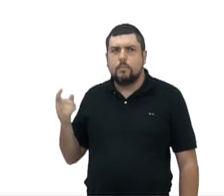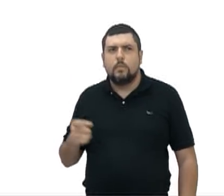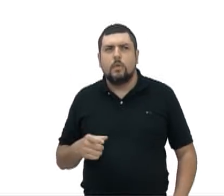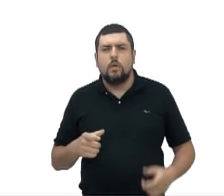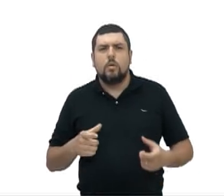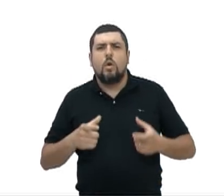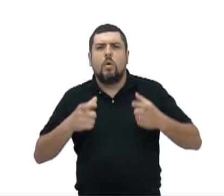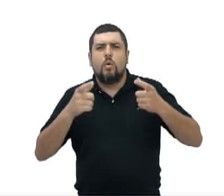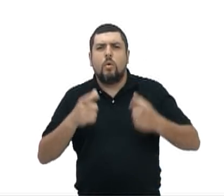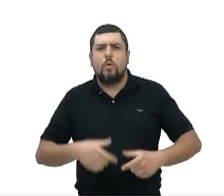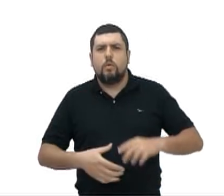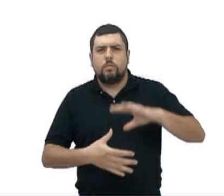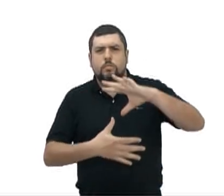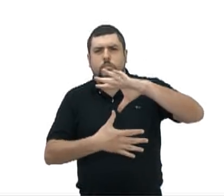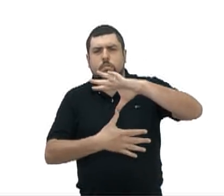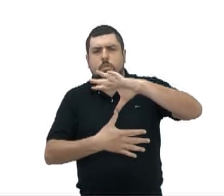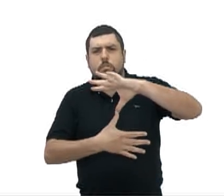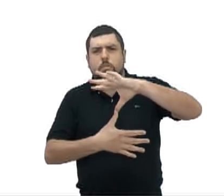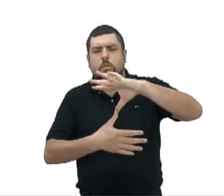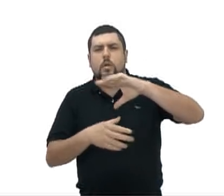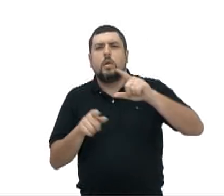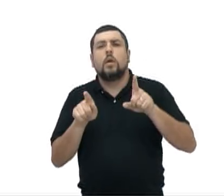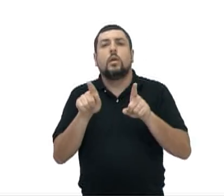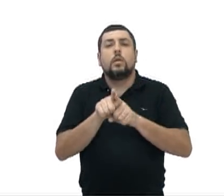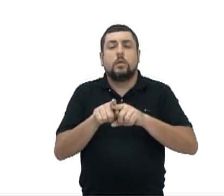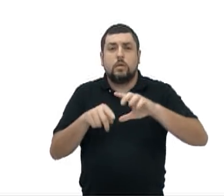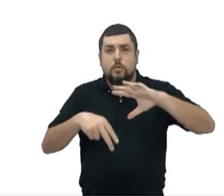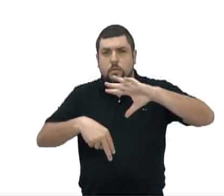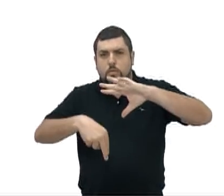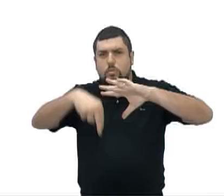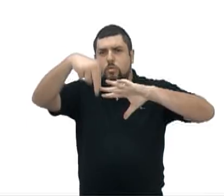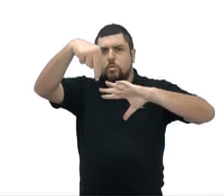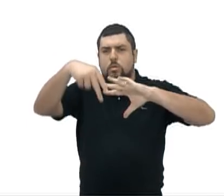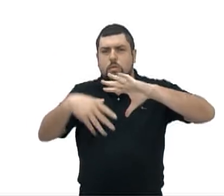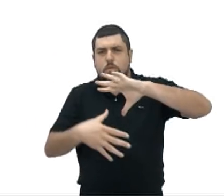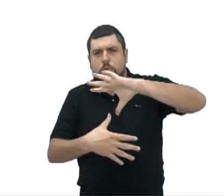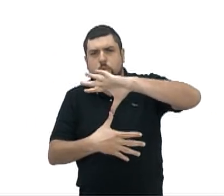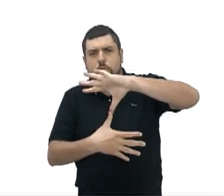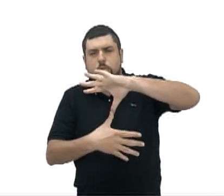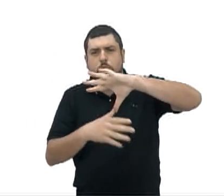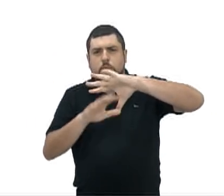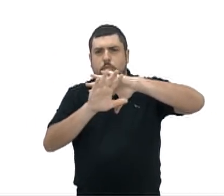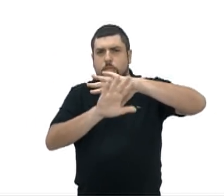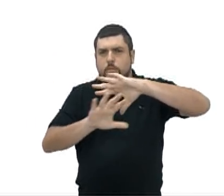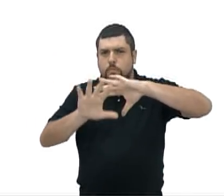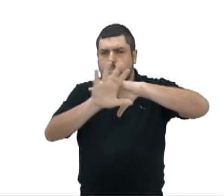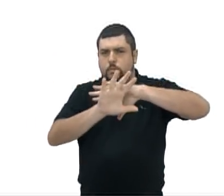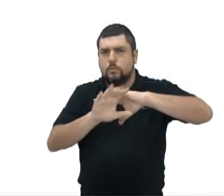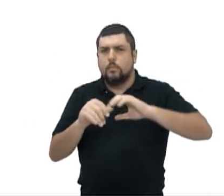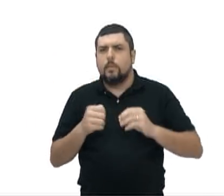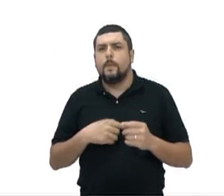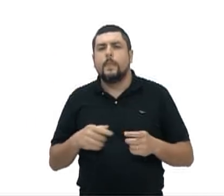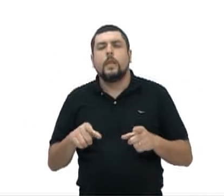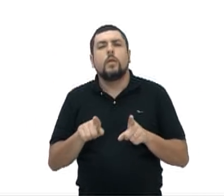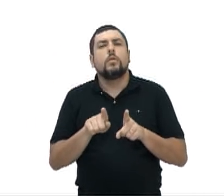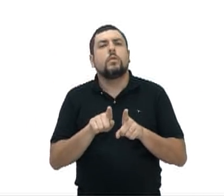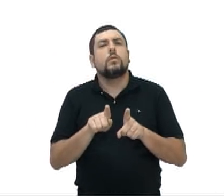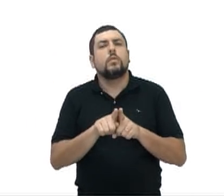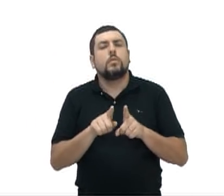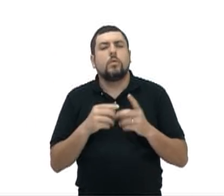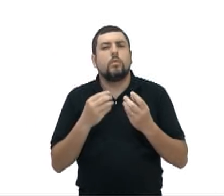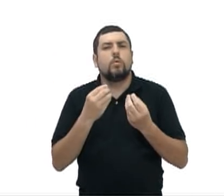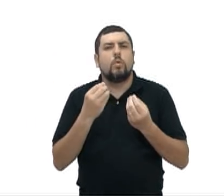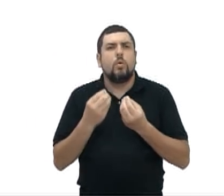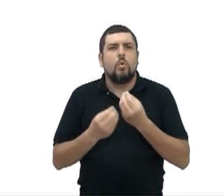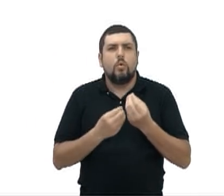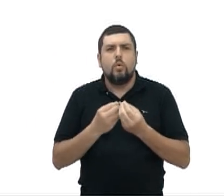no continente americano, também na região norte do continente americano, e ela se caracteriza por uma